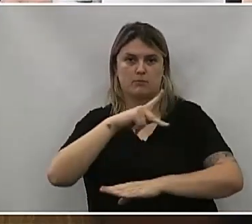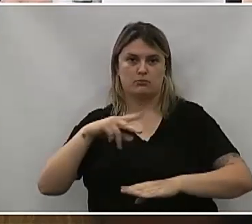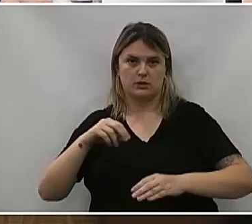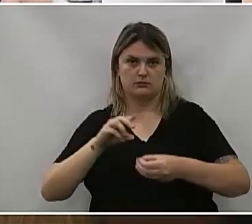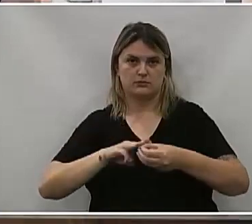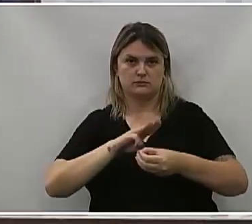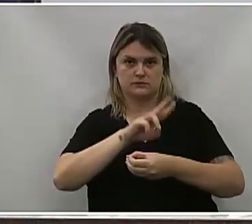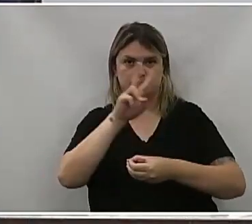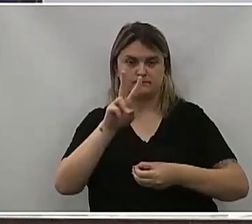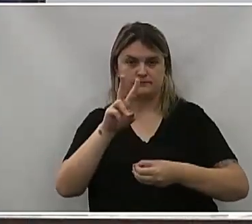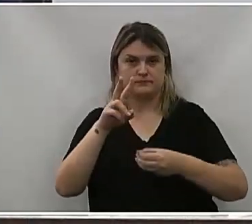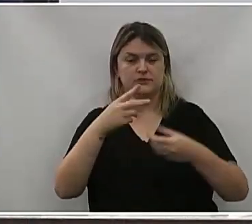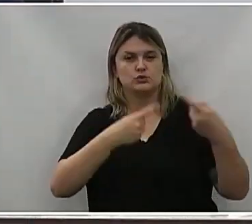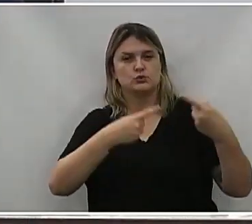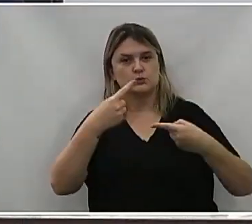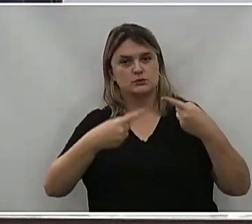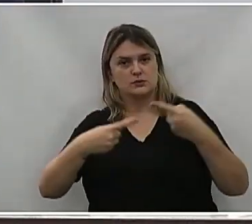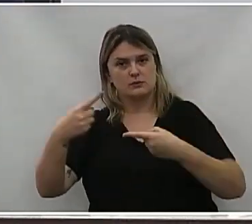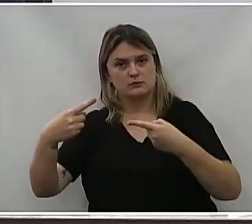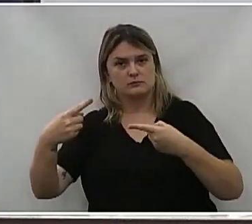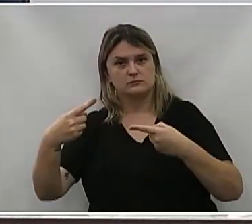da outras providências. Em discussão,